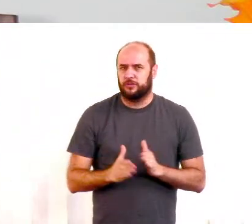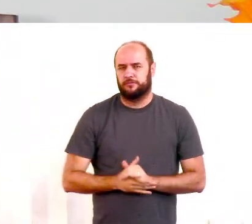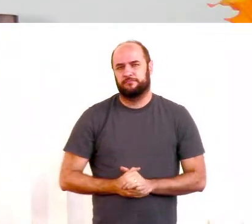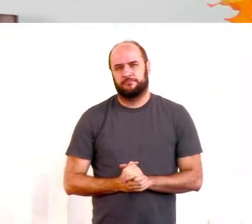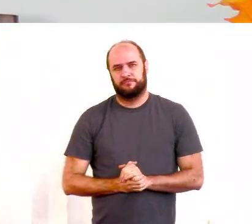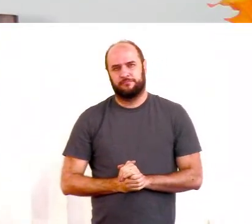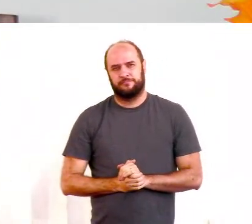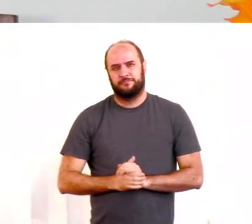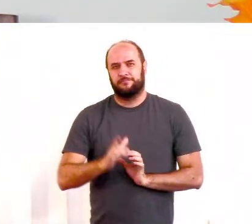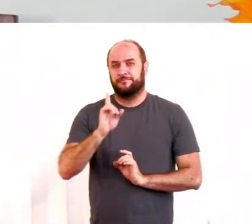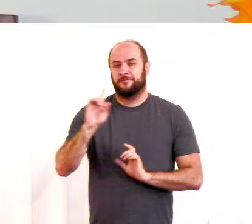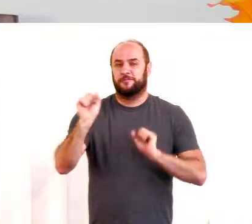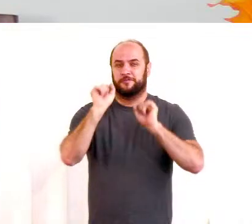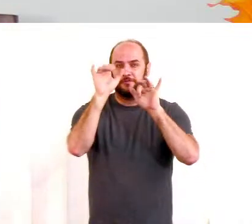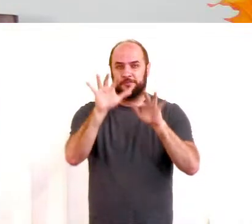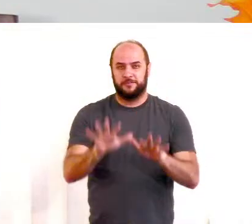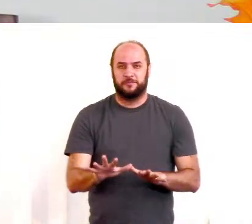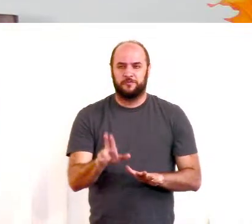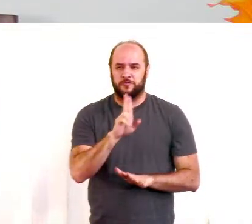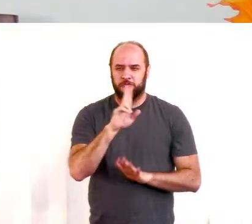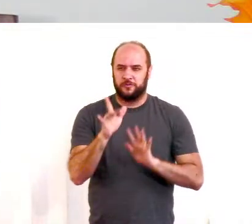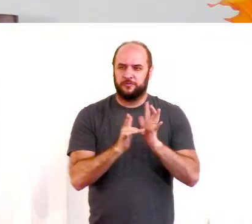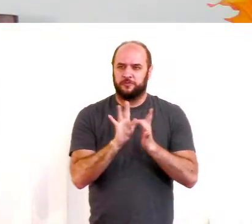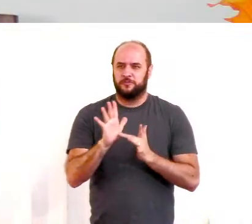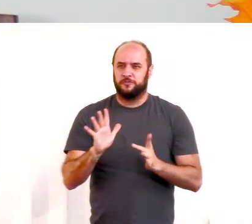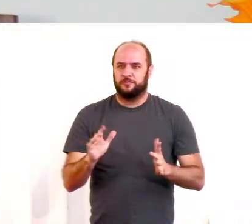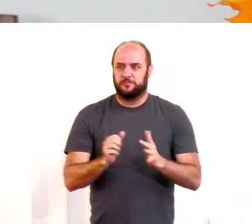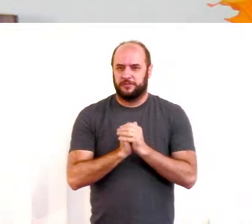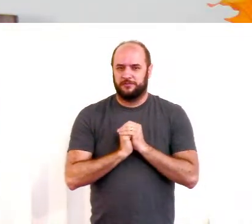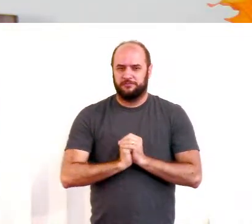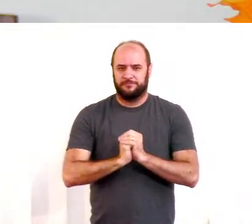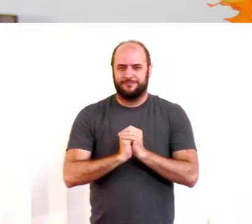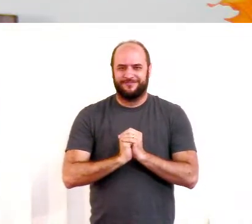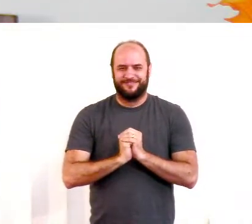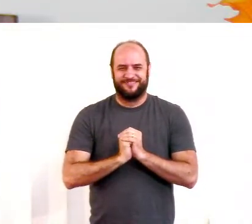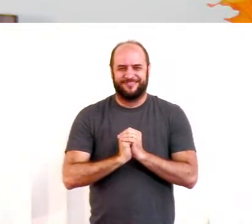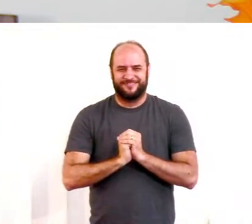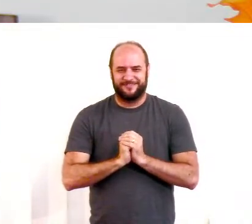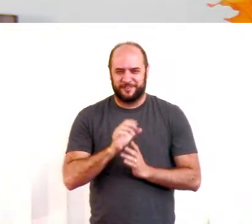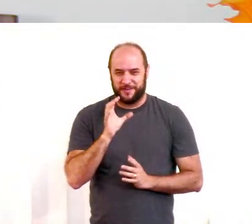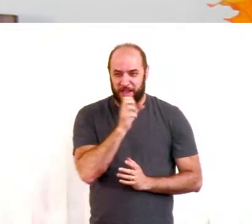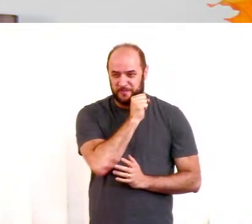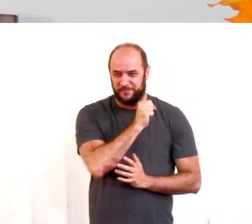E que Deus nos abençoe. Em nome de Jesus. Amém.